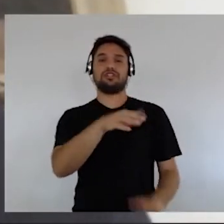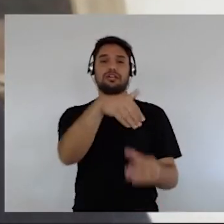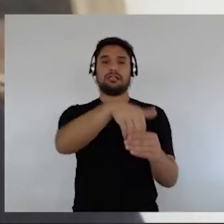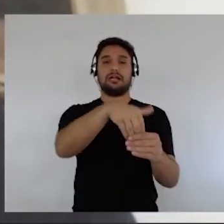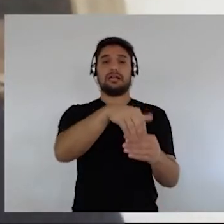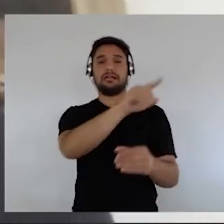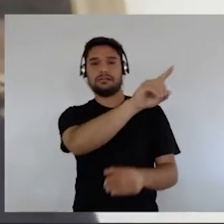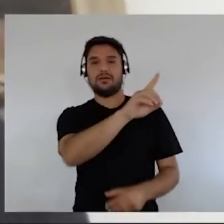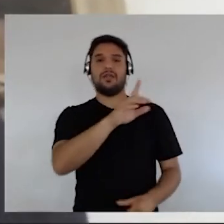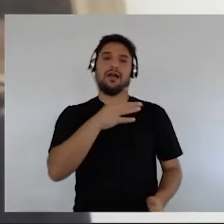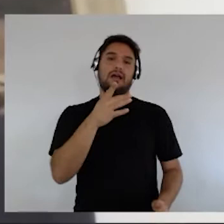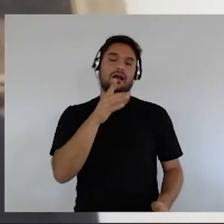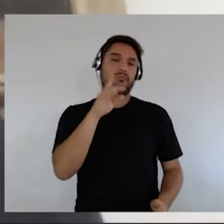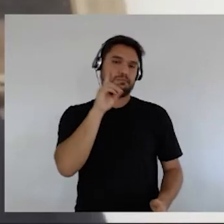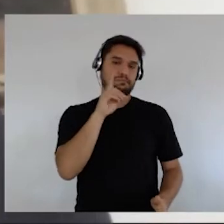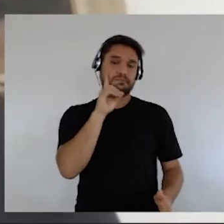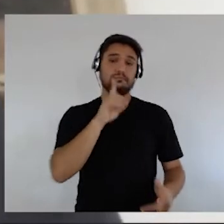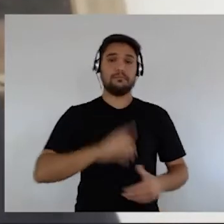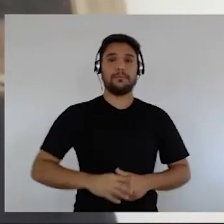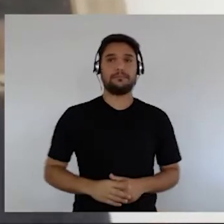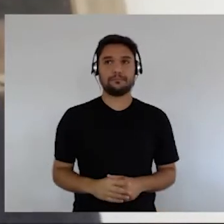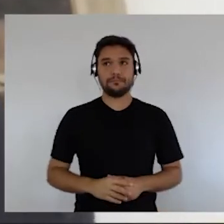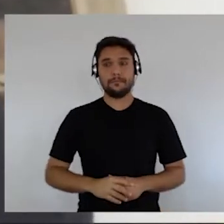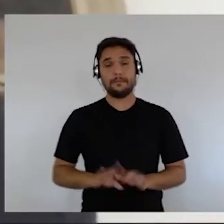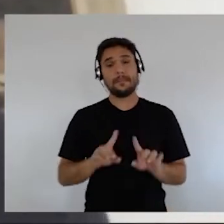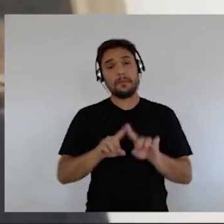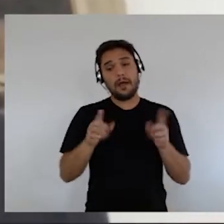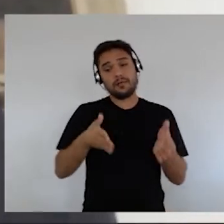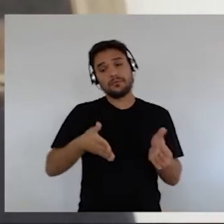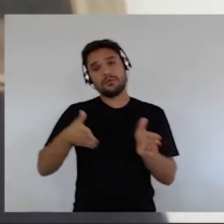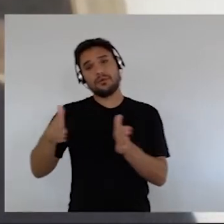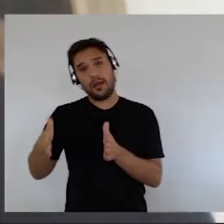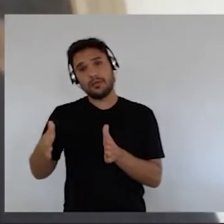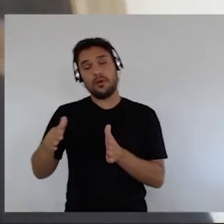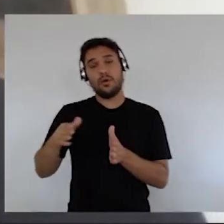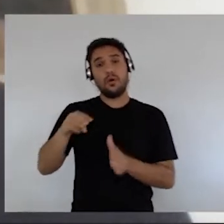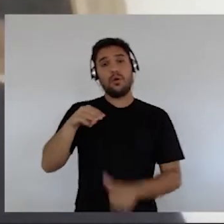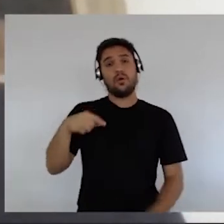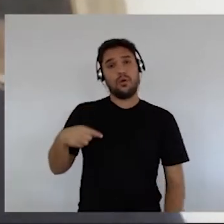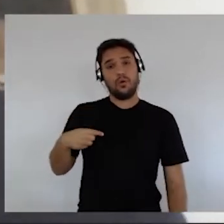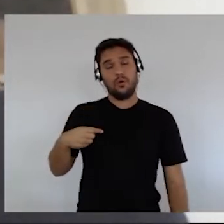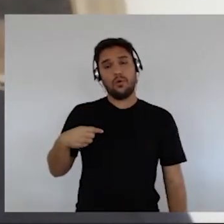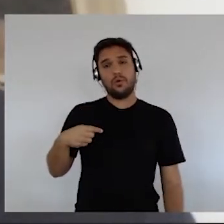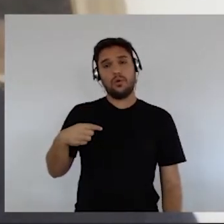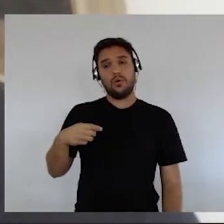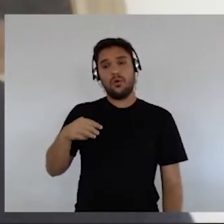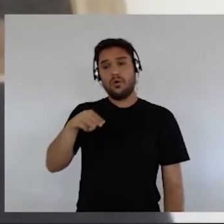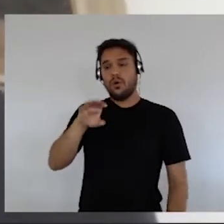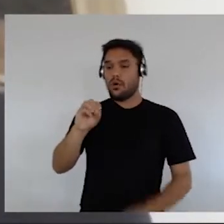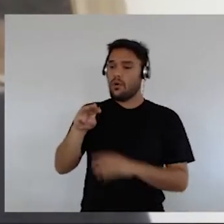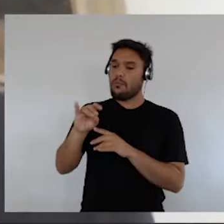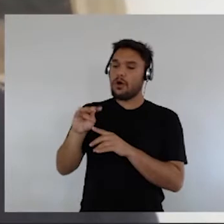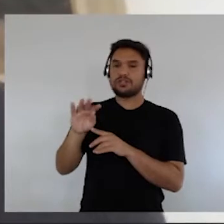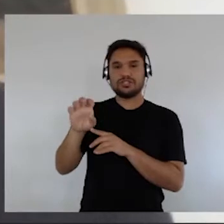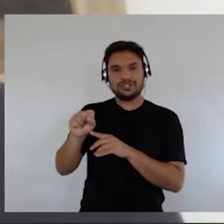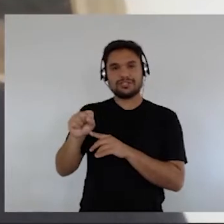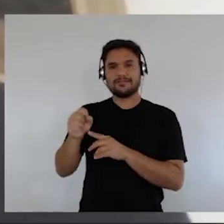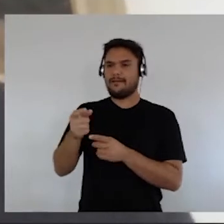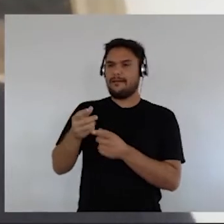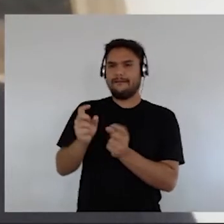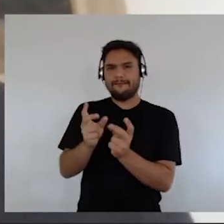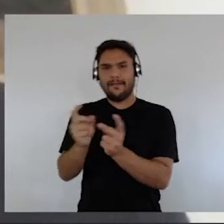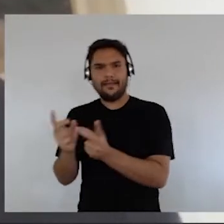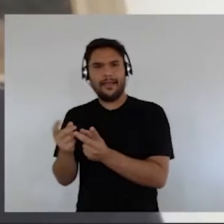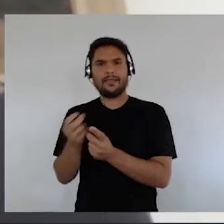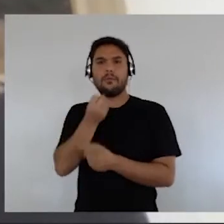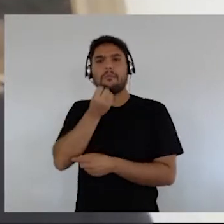nos Estados Unidos. Por outro lado, muito embora o mercado de commodities esteja indo bem, nós temos mercados